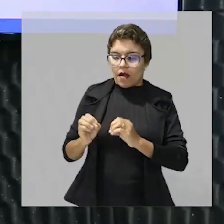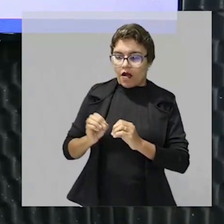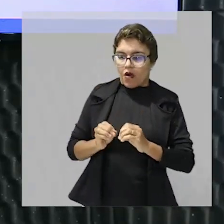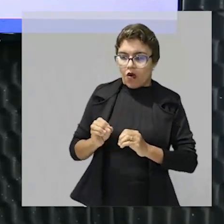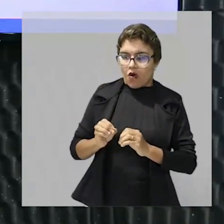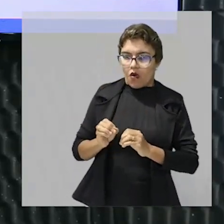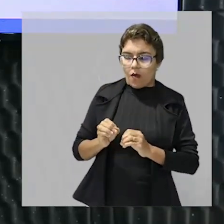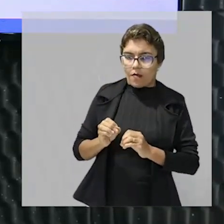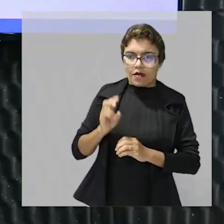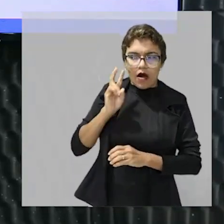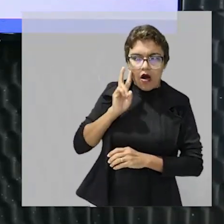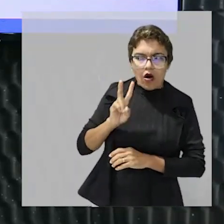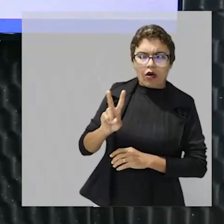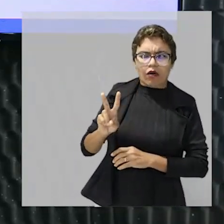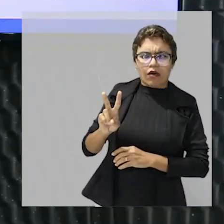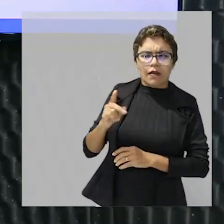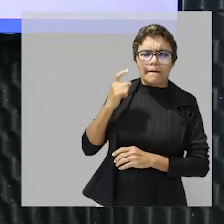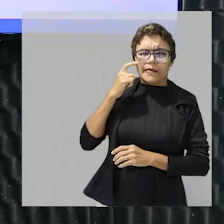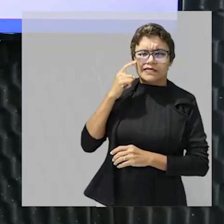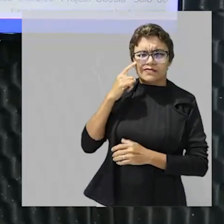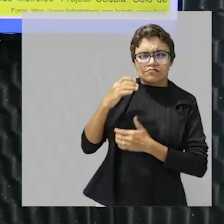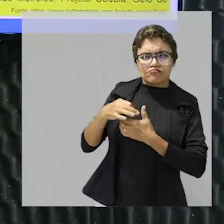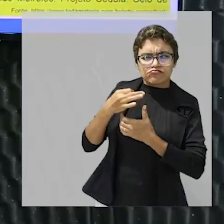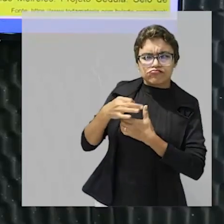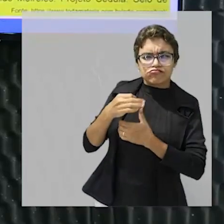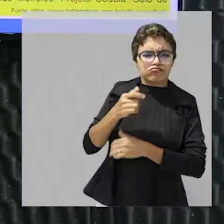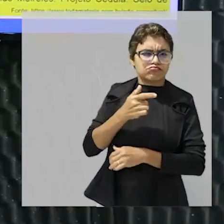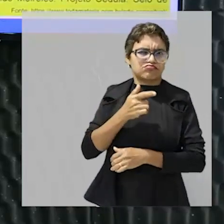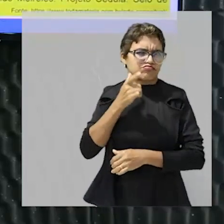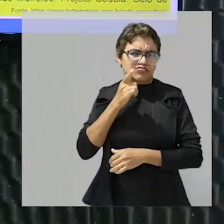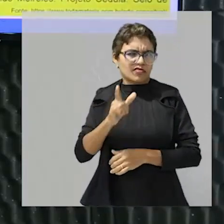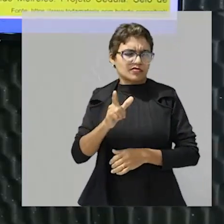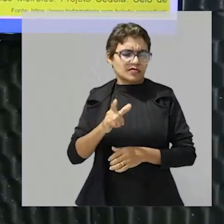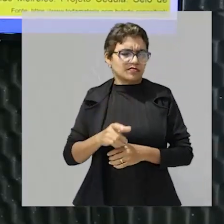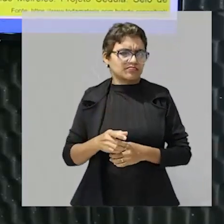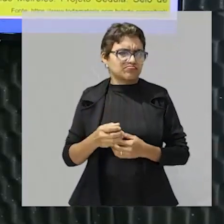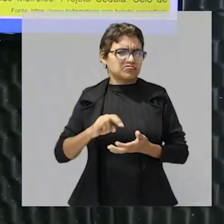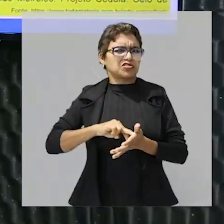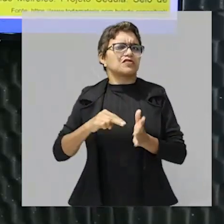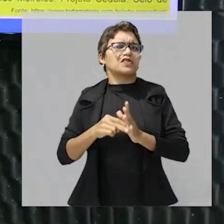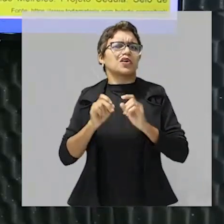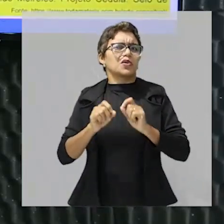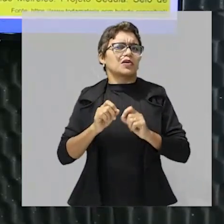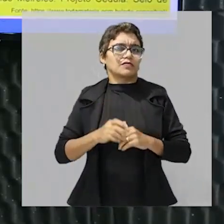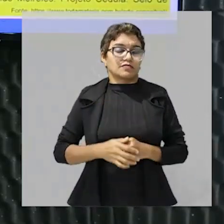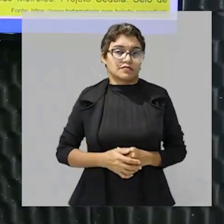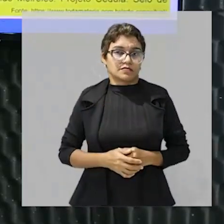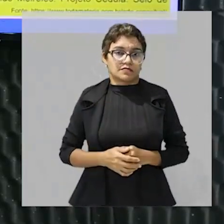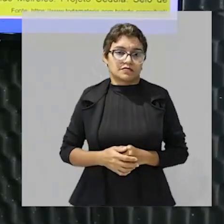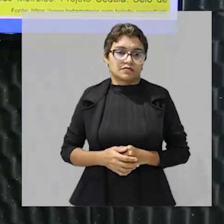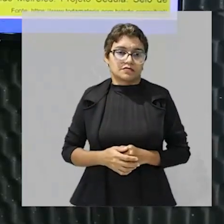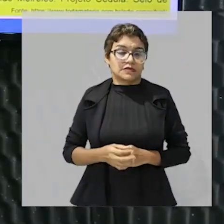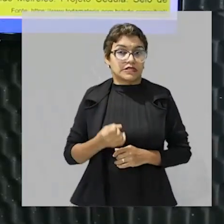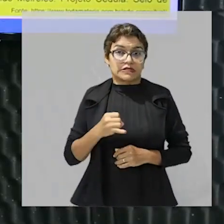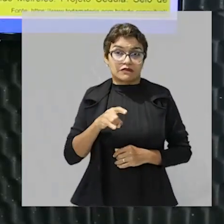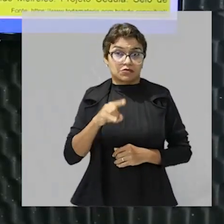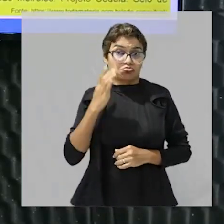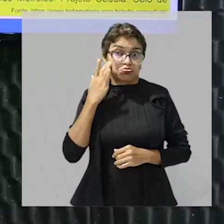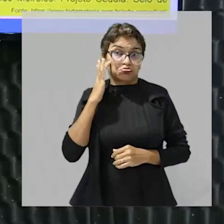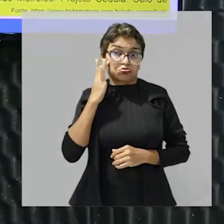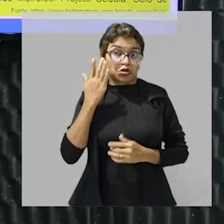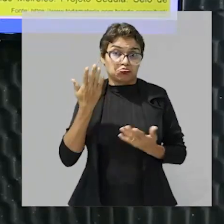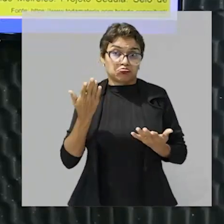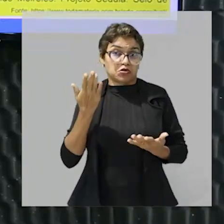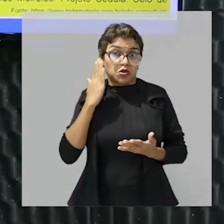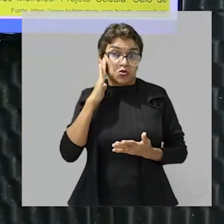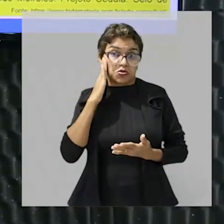ela não consegue pensar ou criticar. Professor, o que isso quer dizer? Para ti, se não disser nada, está ótimo. Agora, se